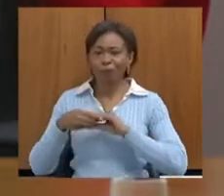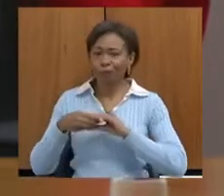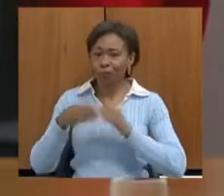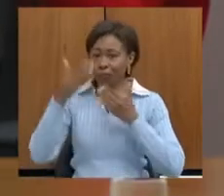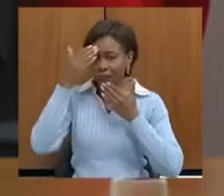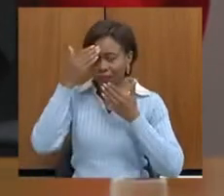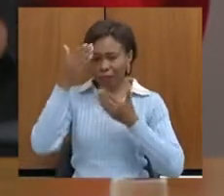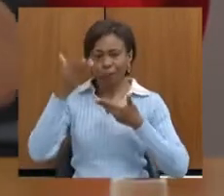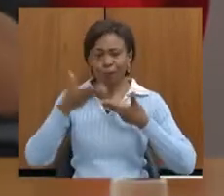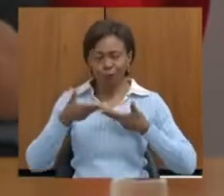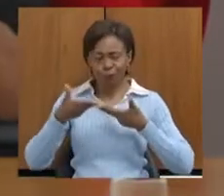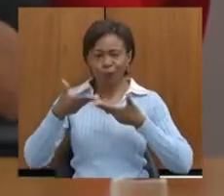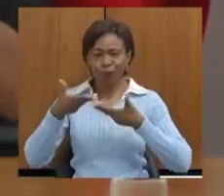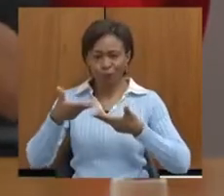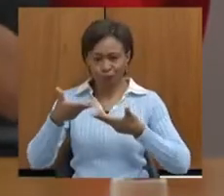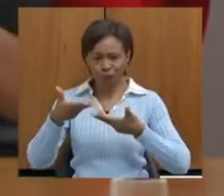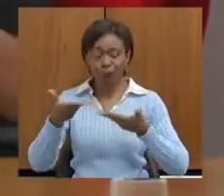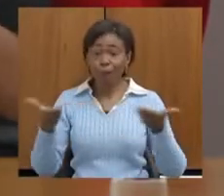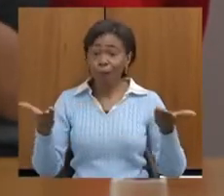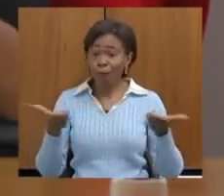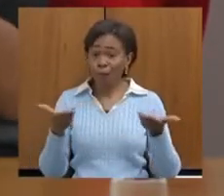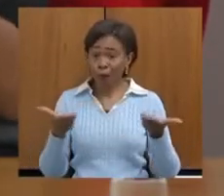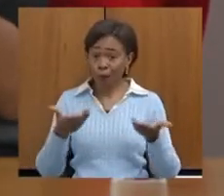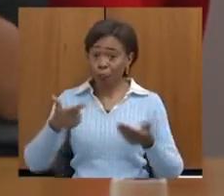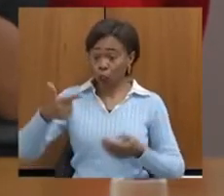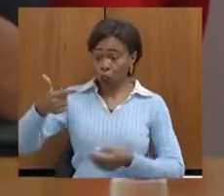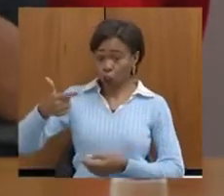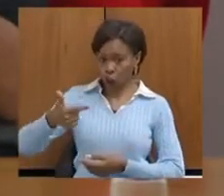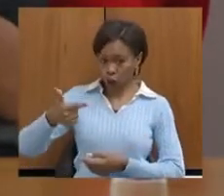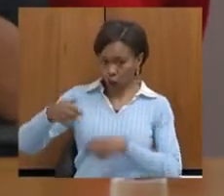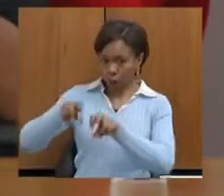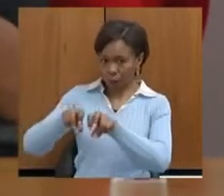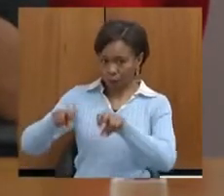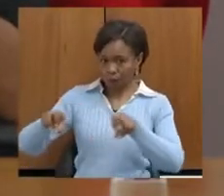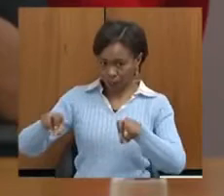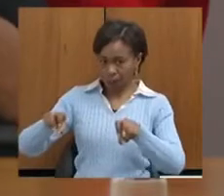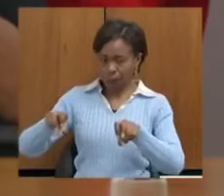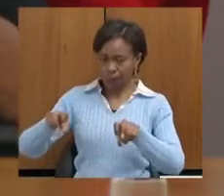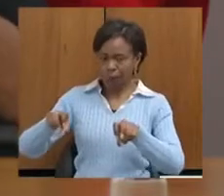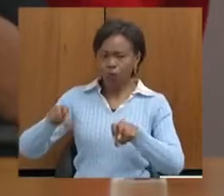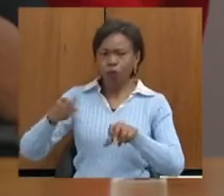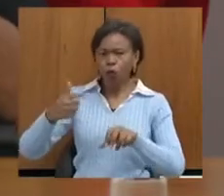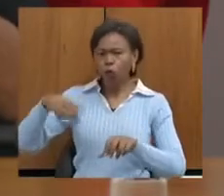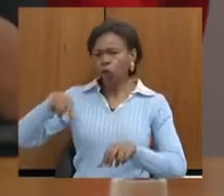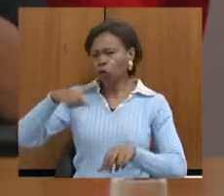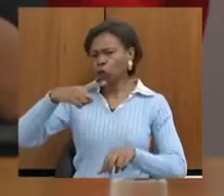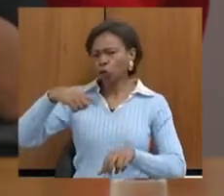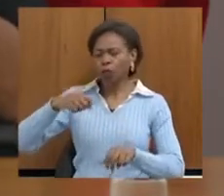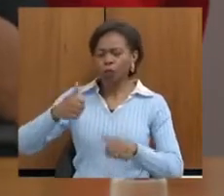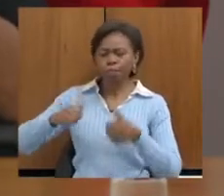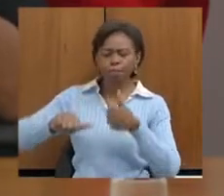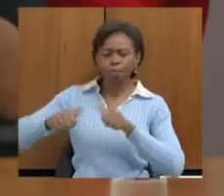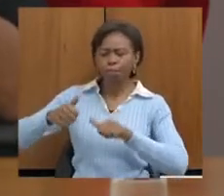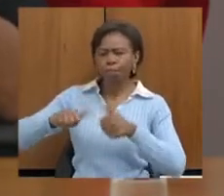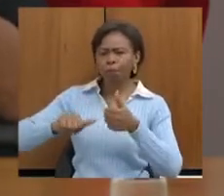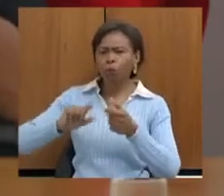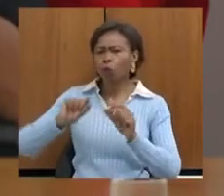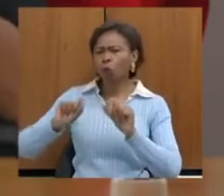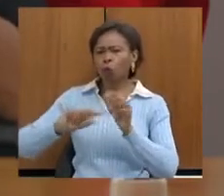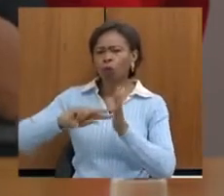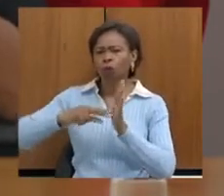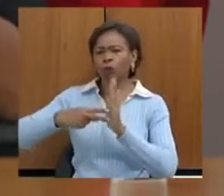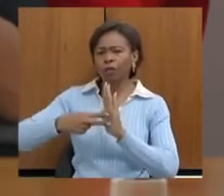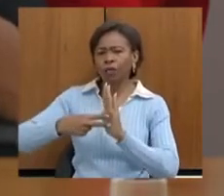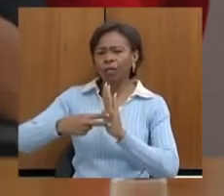Deputado por estar também na segunda mesa nós vamos fazer um balanço do que é esta tal repactuação